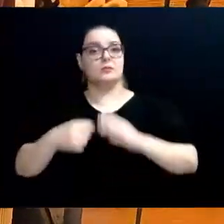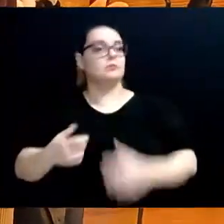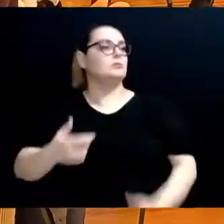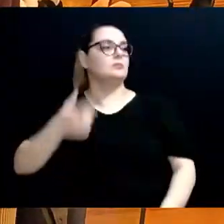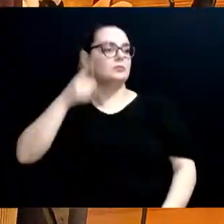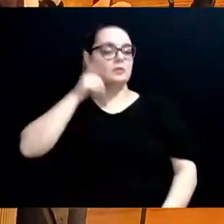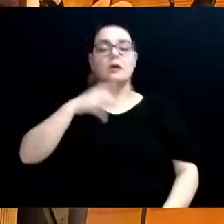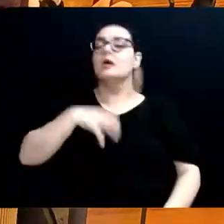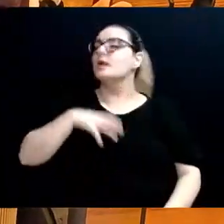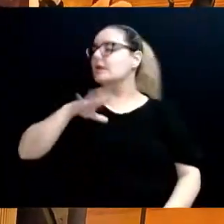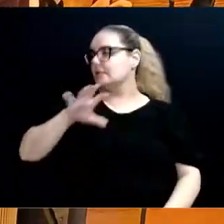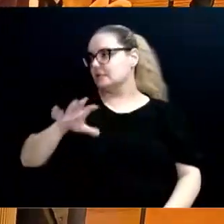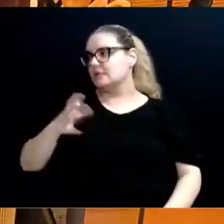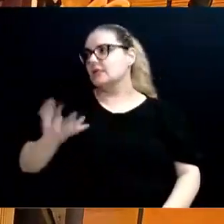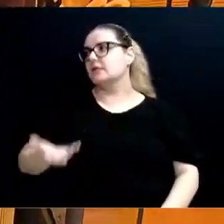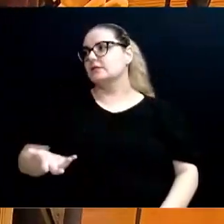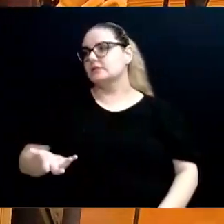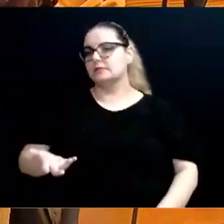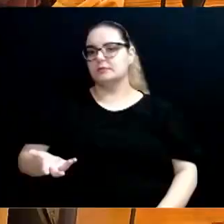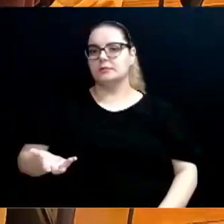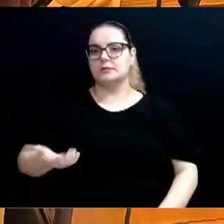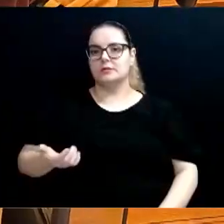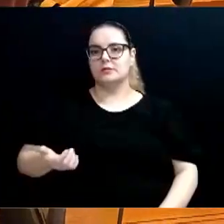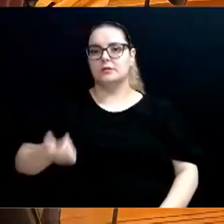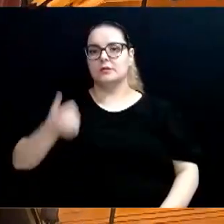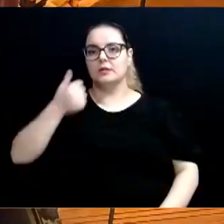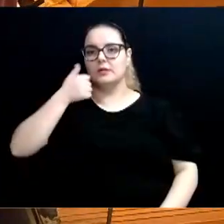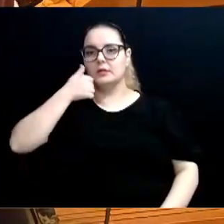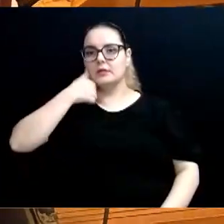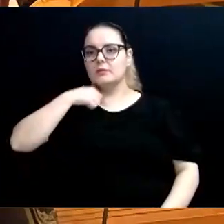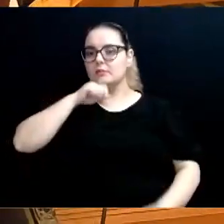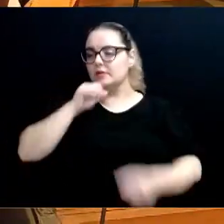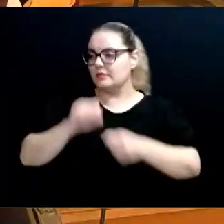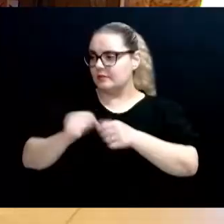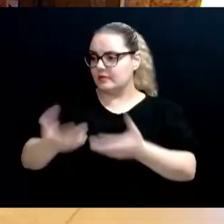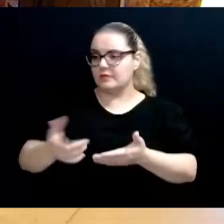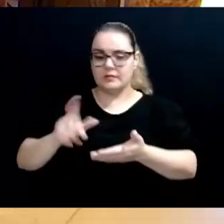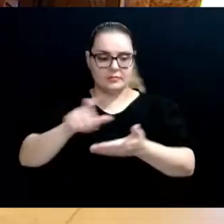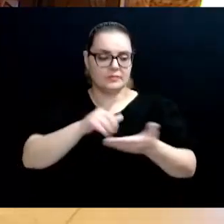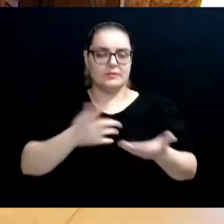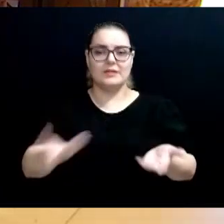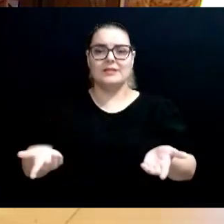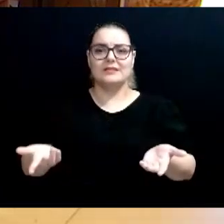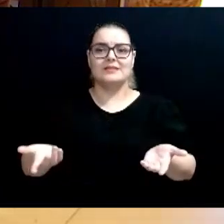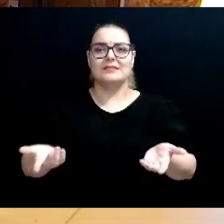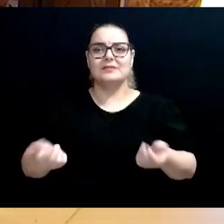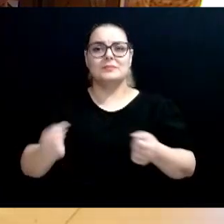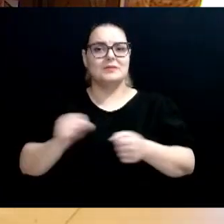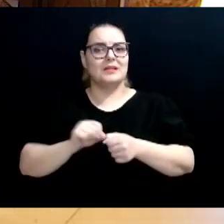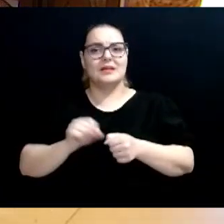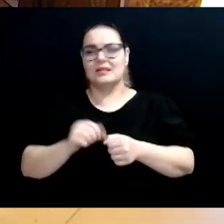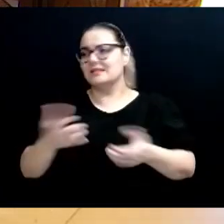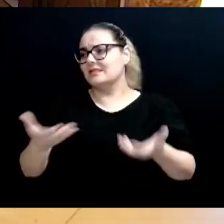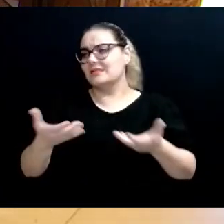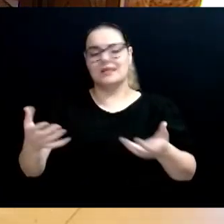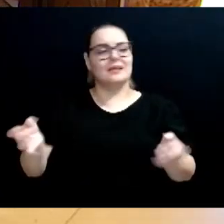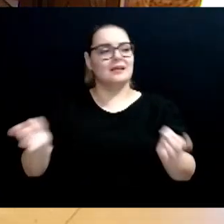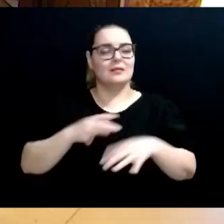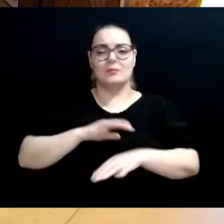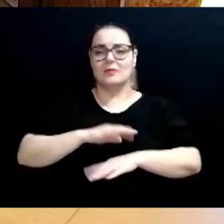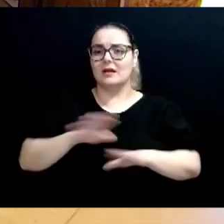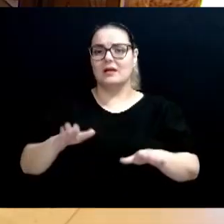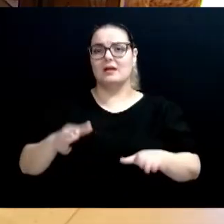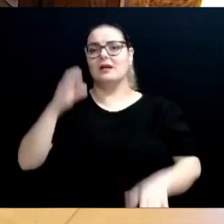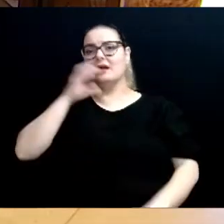foto, pensar no vídeo, eu não aguento. Exatamente, era aquela coisa. Eu falava assim, mãe, enquanto você está fazendo, filha, você vai tirando foto, mas você está fazendo, você